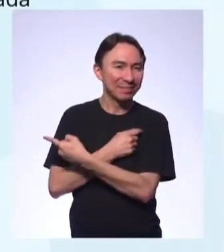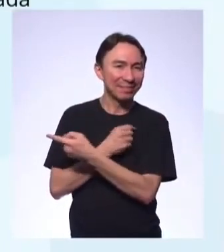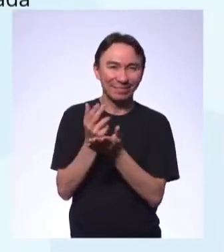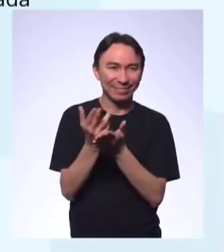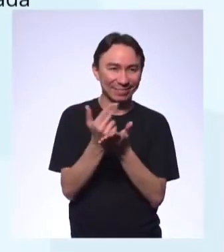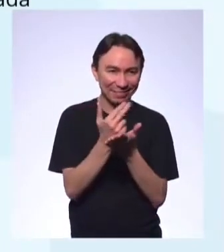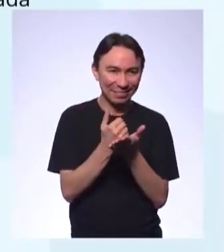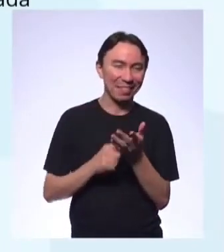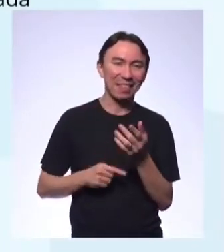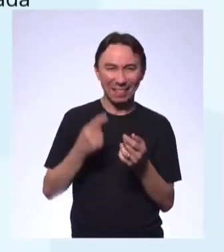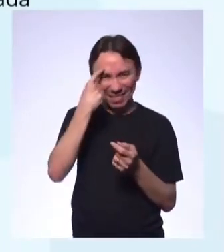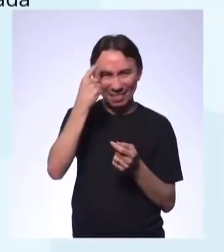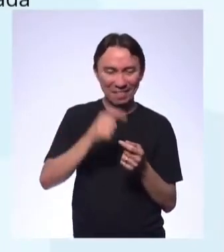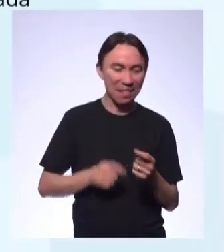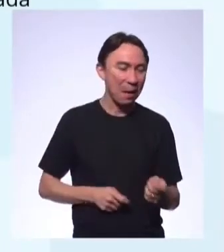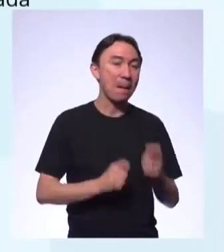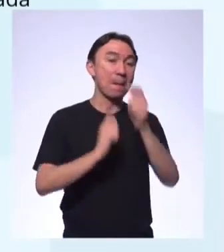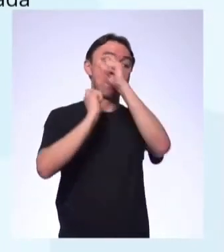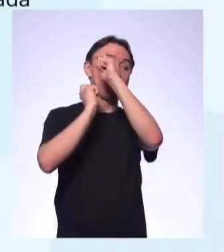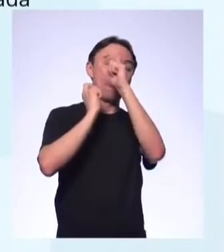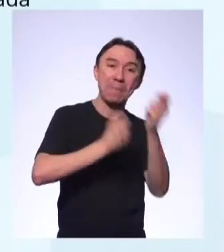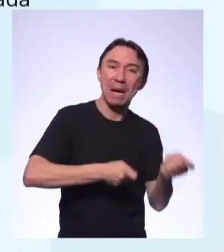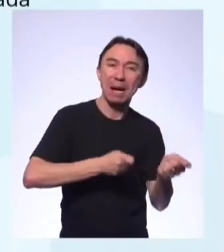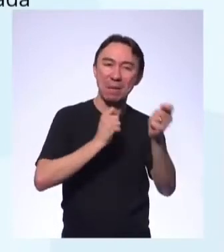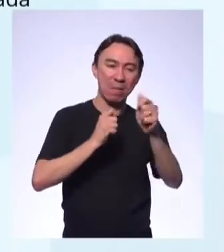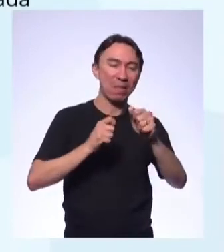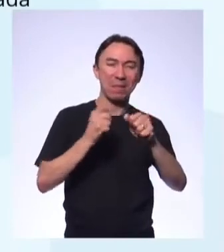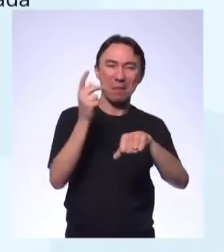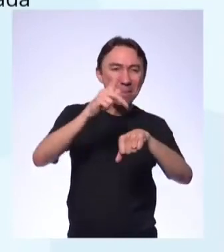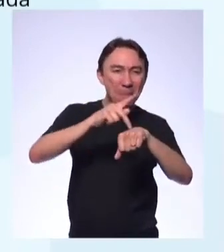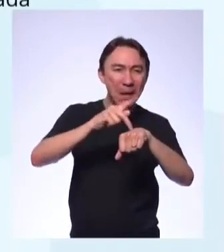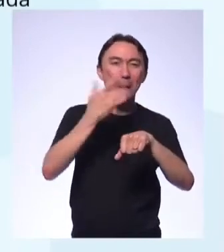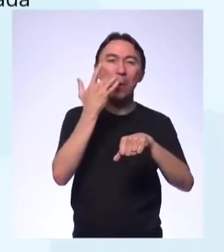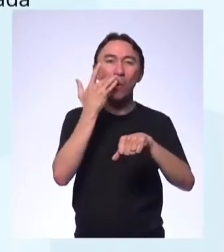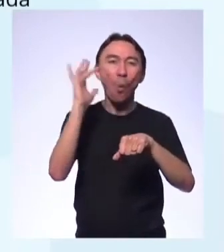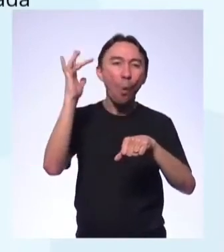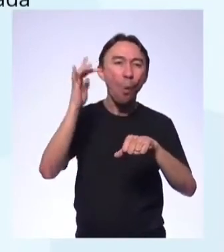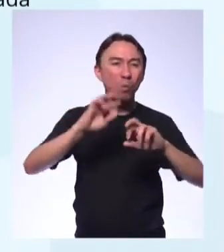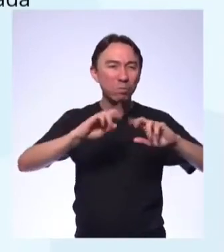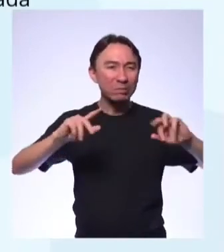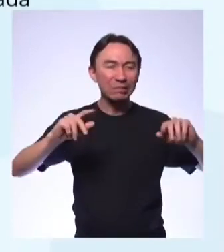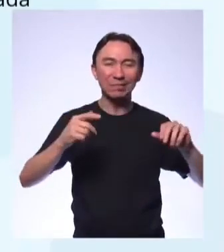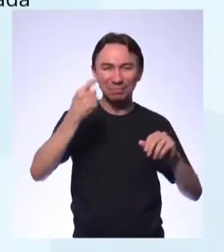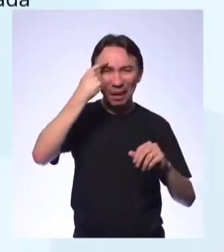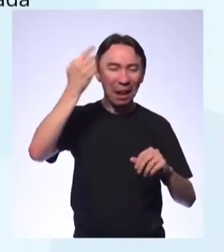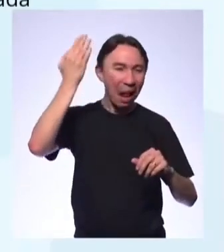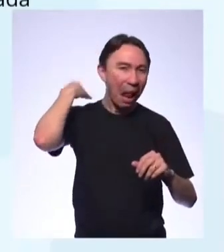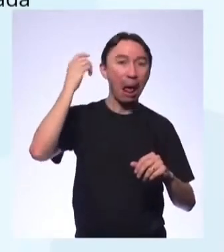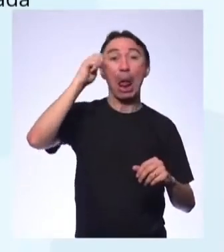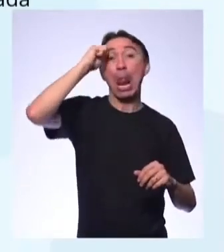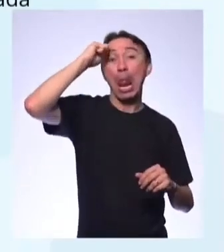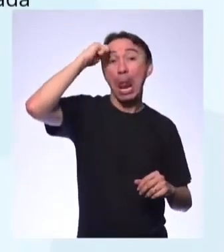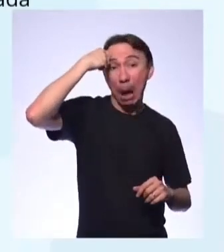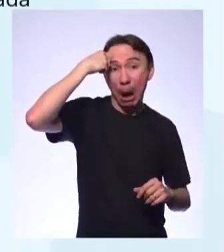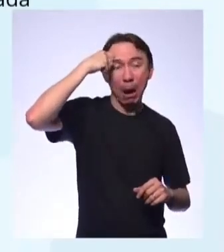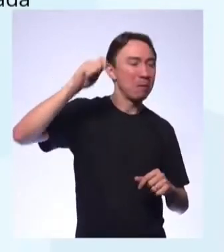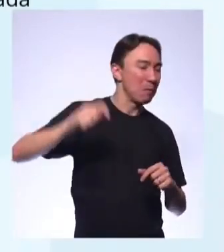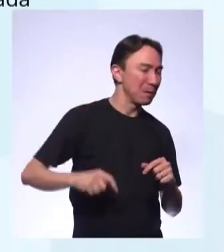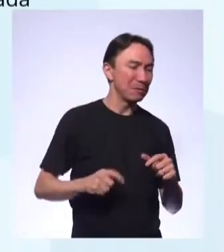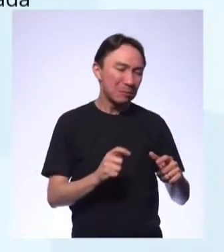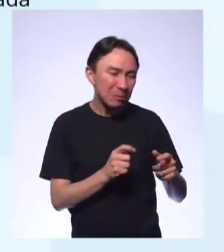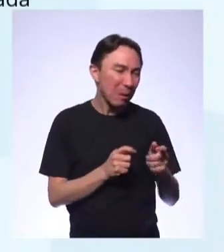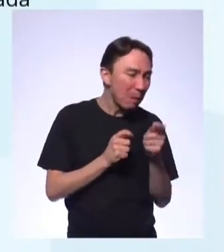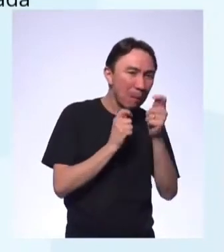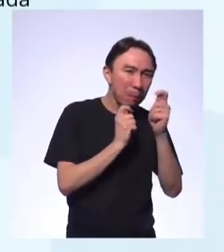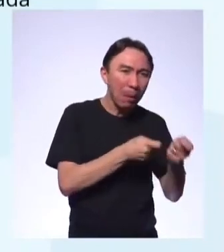a mineração, né? Porque a gente vai ver aí que a questão das minas de carvão foram importantíssimas, né?